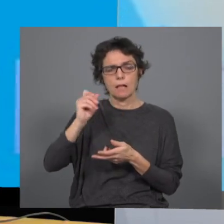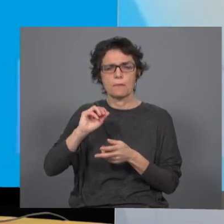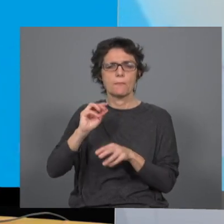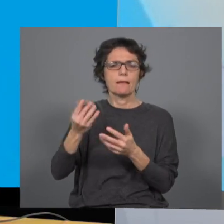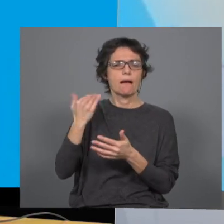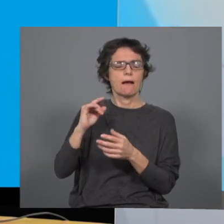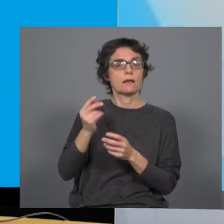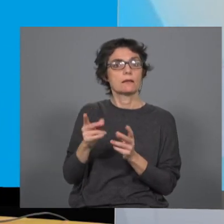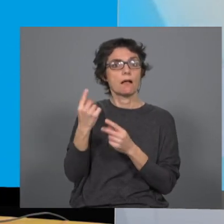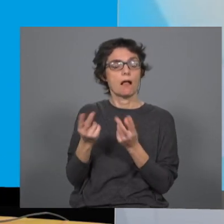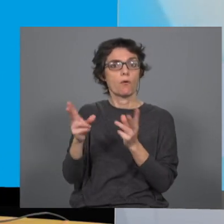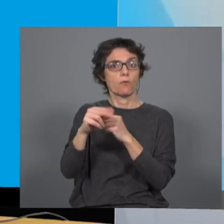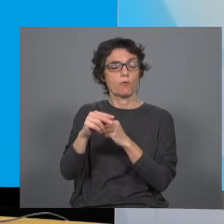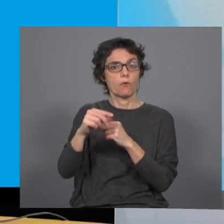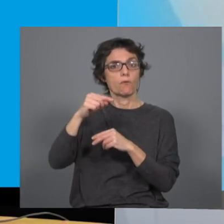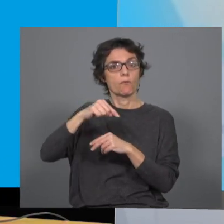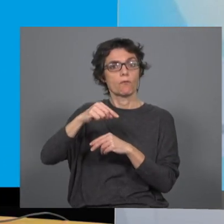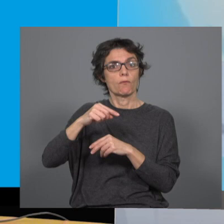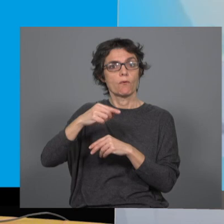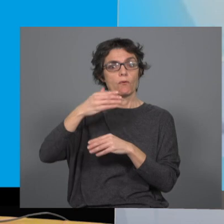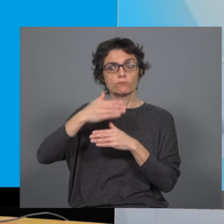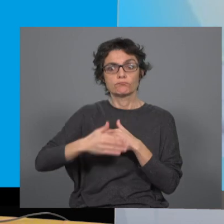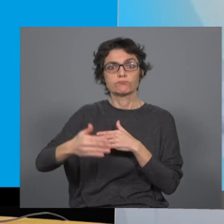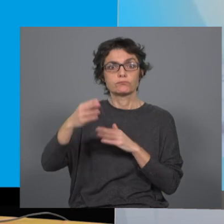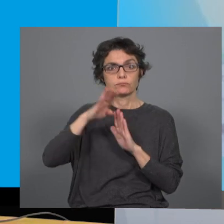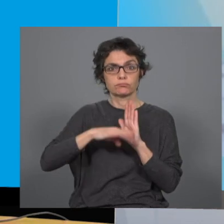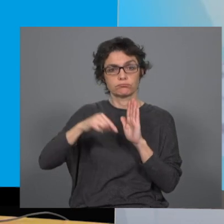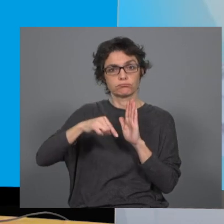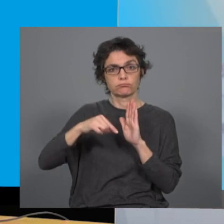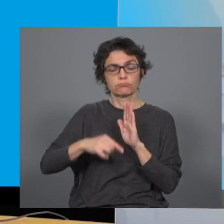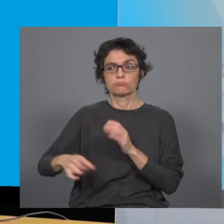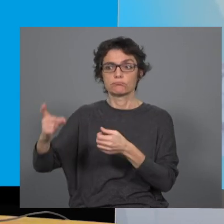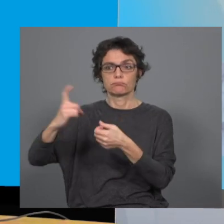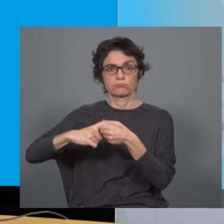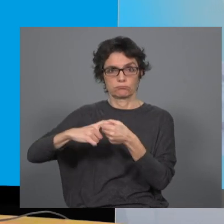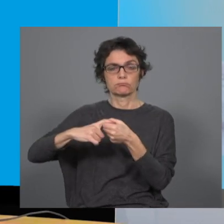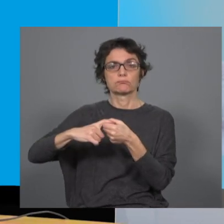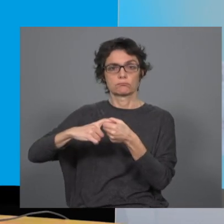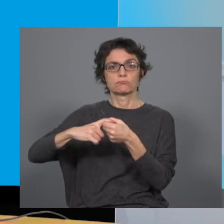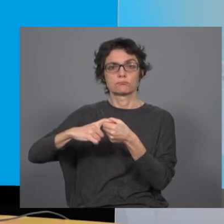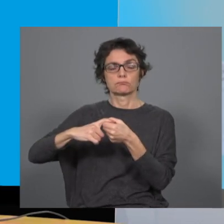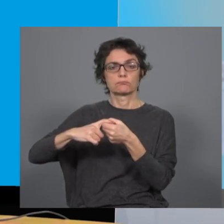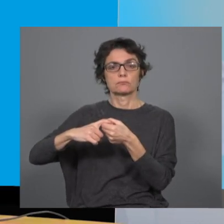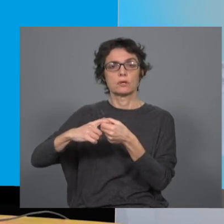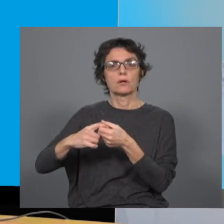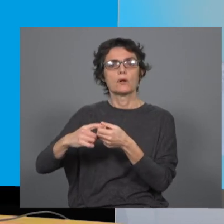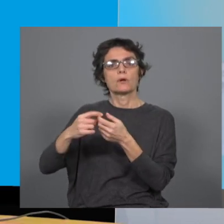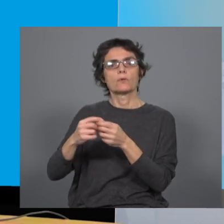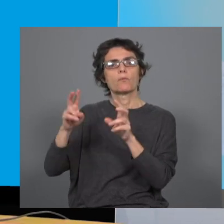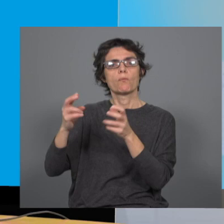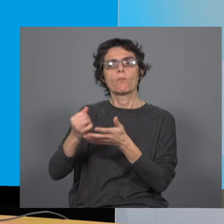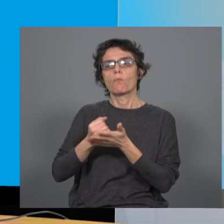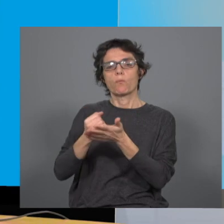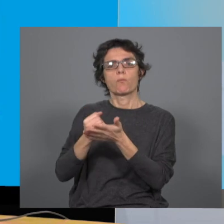uma novidade. Iniciamos hoje neste programa uma parceria com a Ajuda à Igreja que Sofre, um olhar